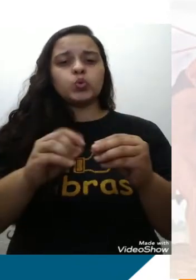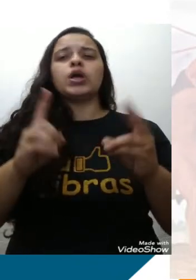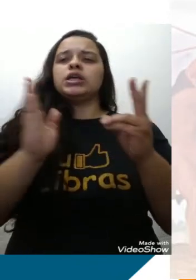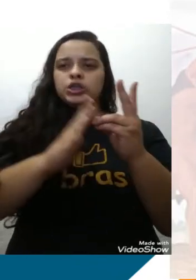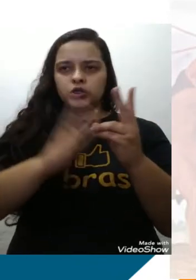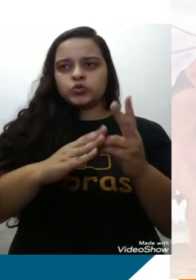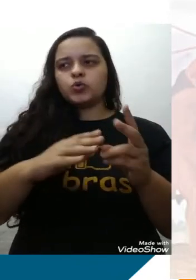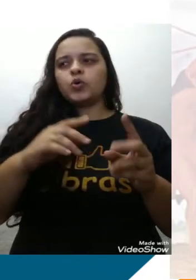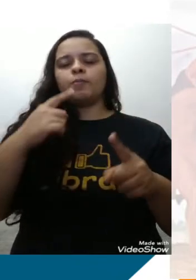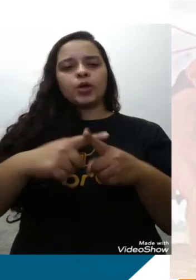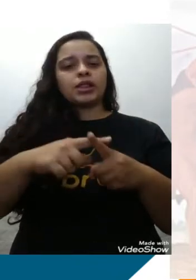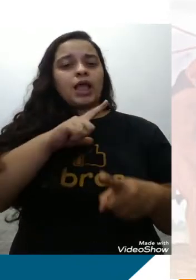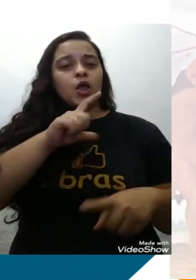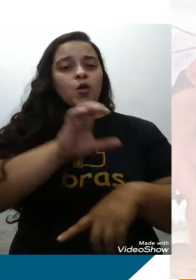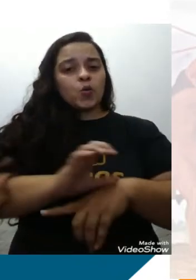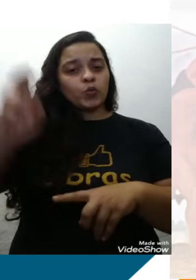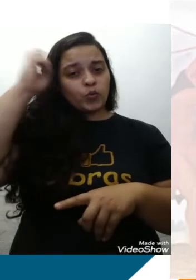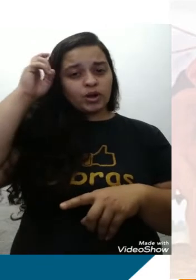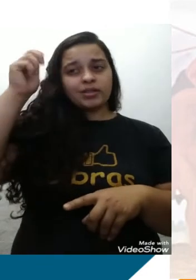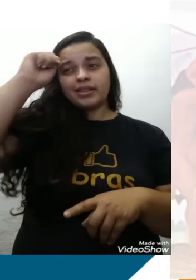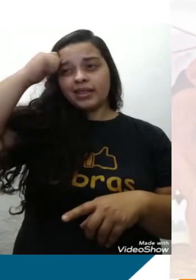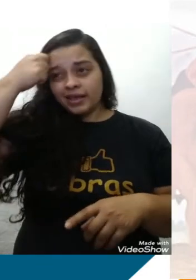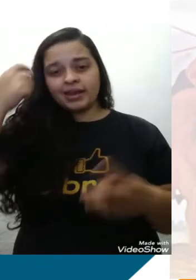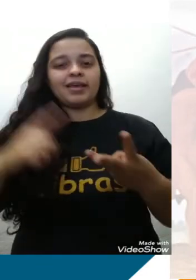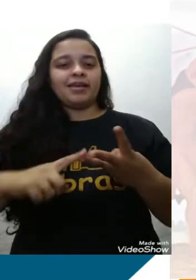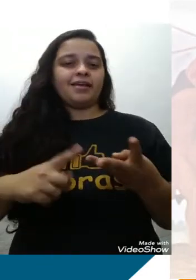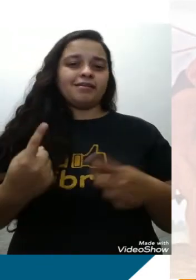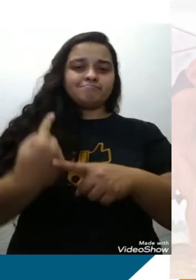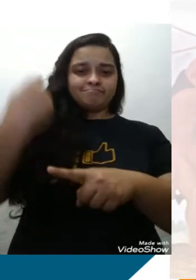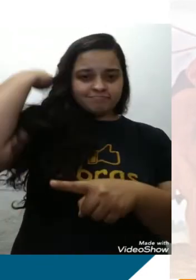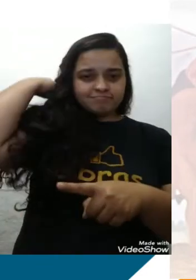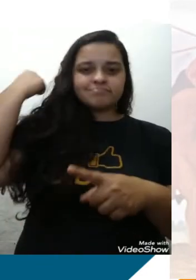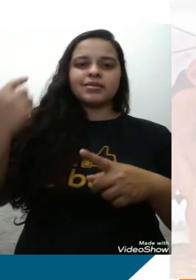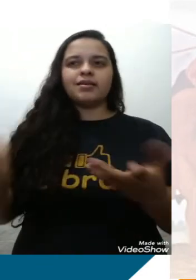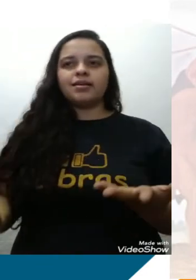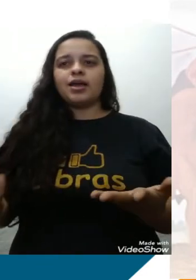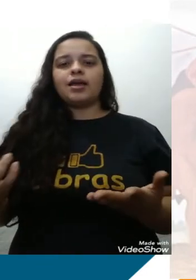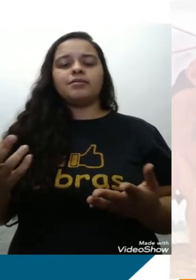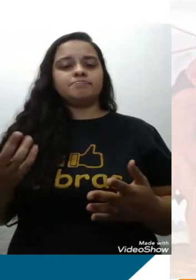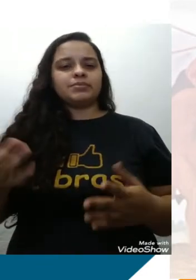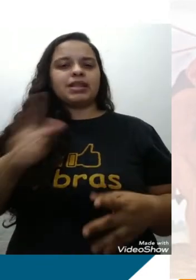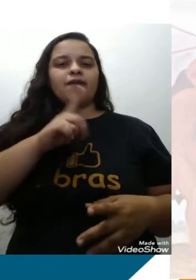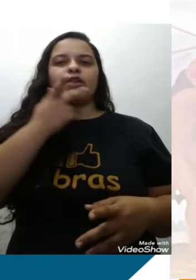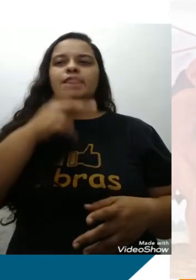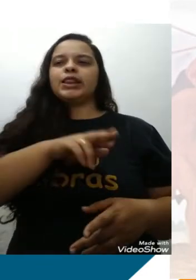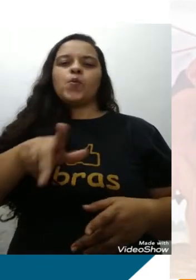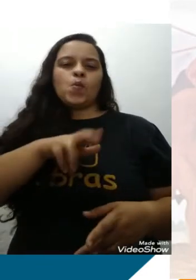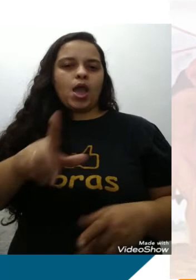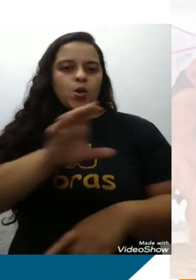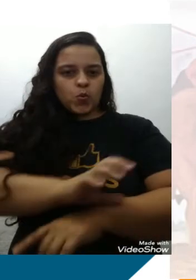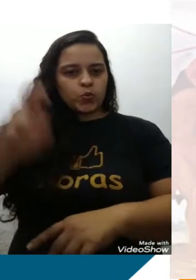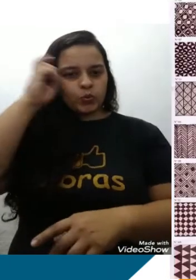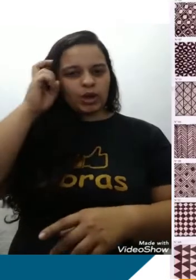raciais também com a cultura africana e afro-brasileira, com a ancestralidade negra, né? Então essa negação da ancestralidade.